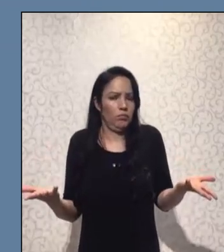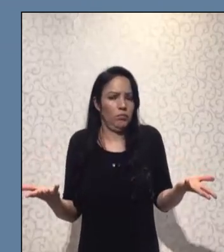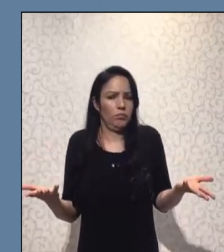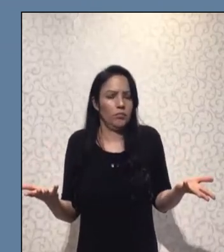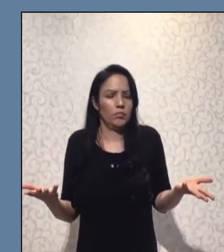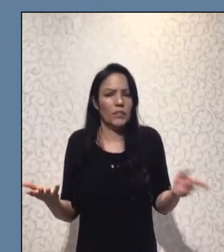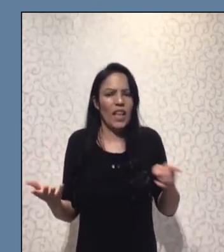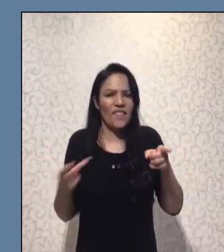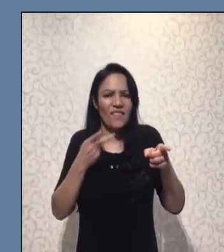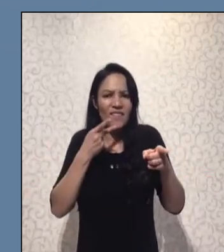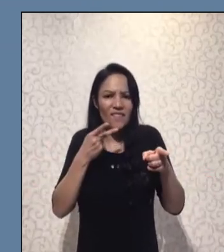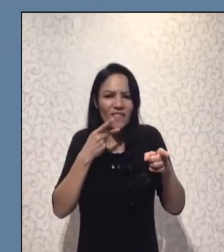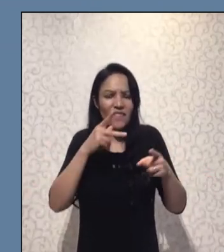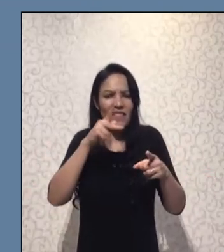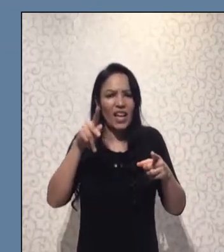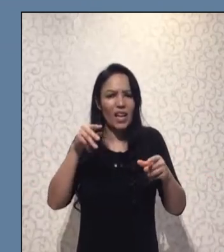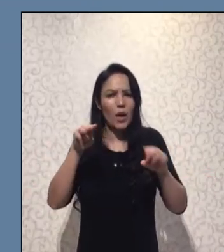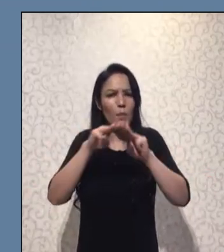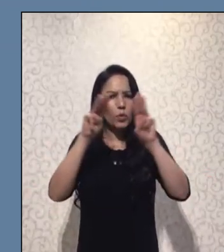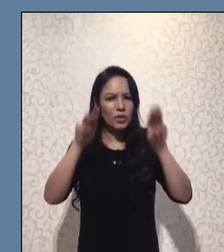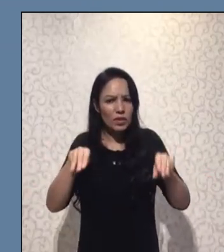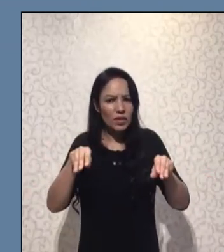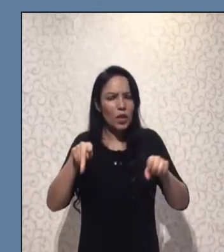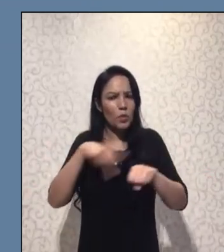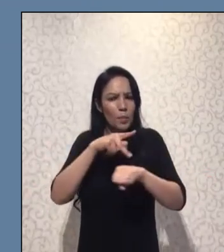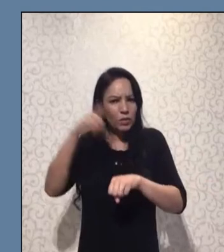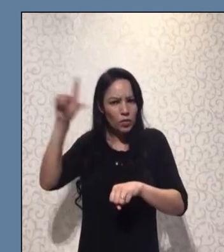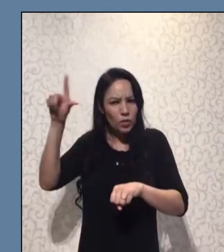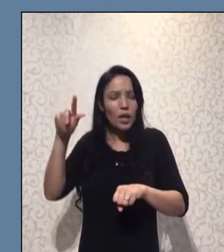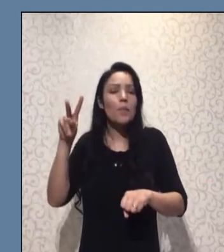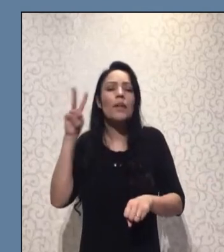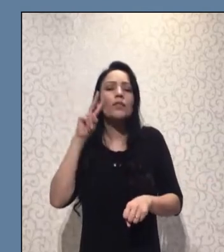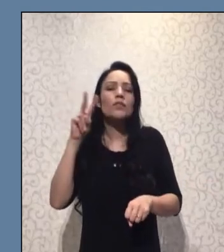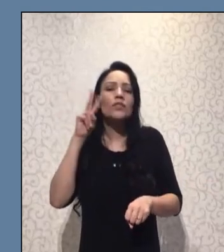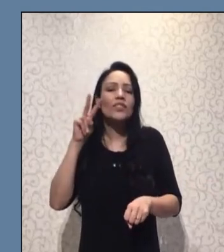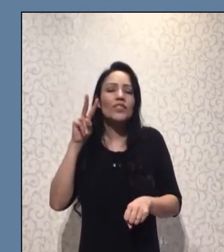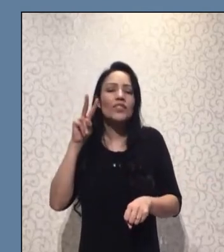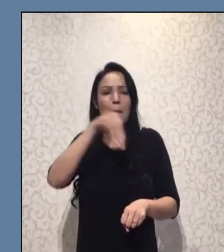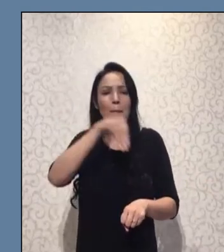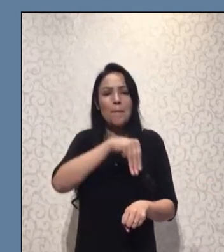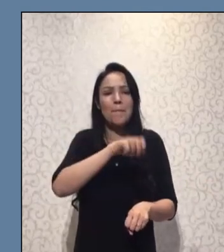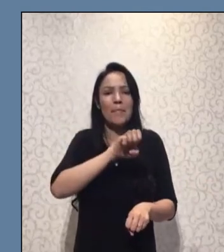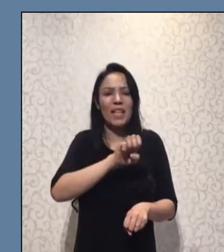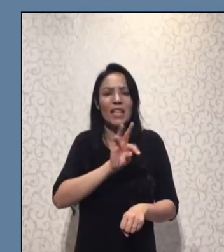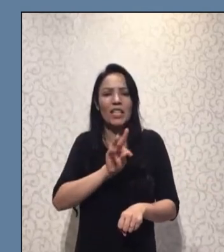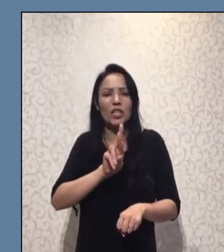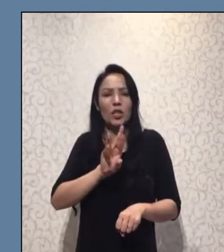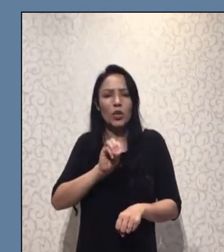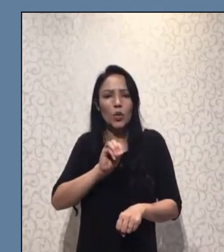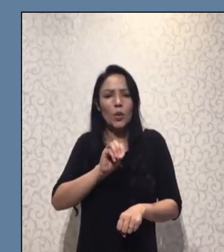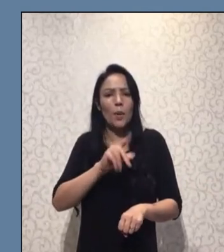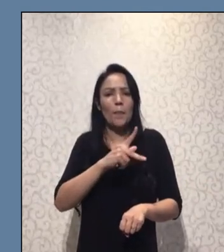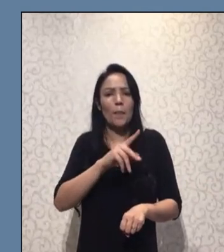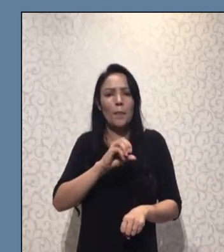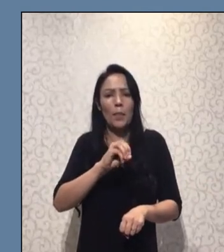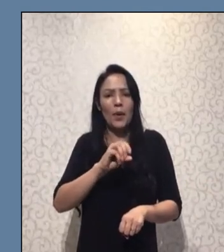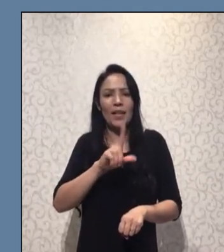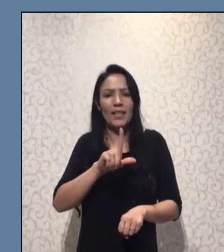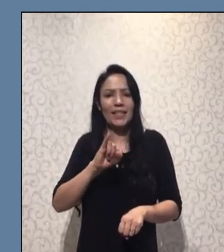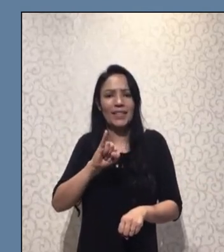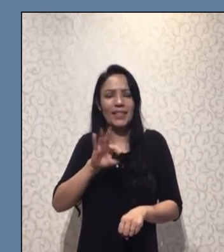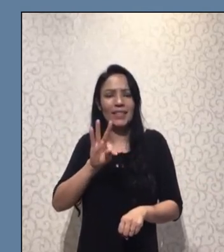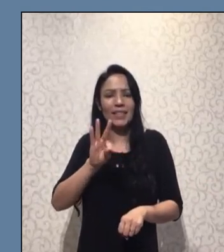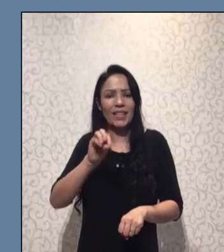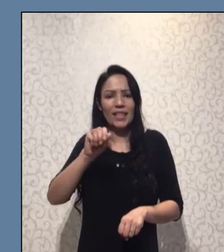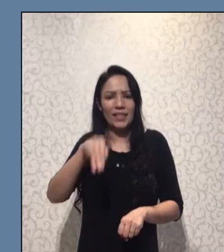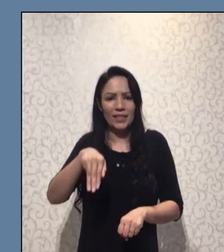tem uma historinha que eu acho maravilhosa do Metropolitan, que é sempre incrível, que quando você chega no Metropolitan, chuva ou faça